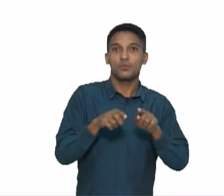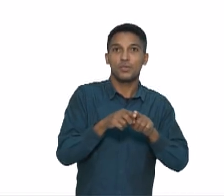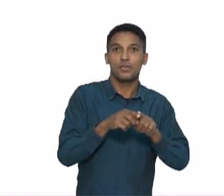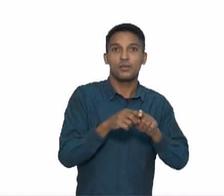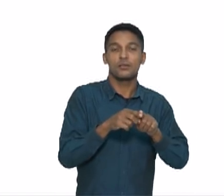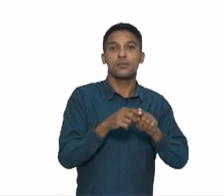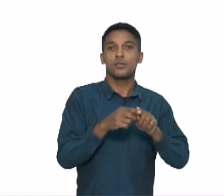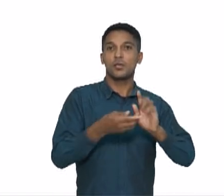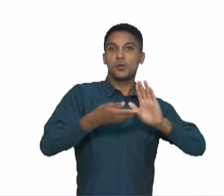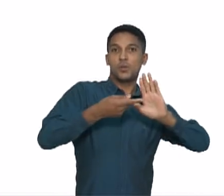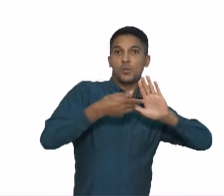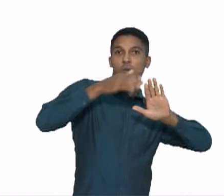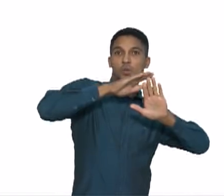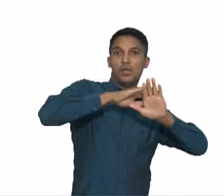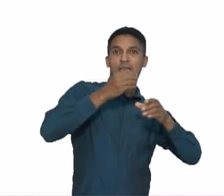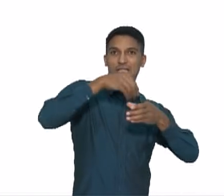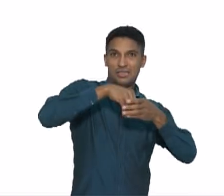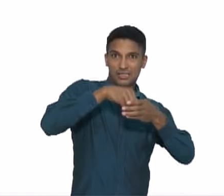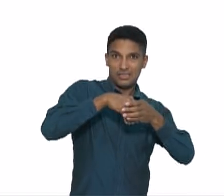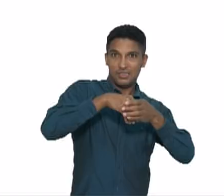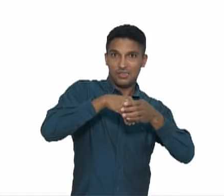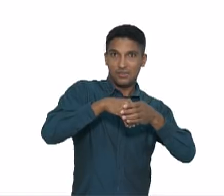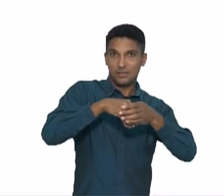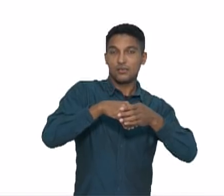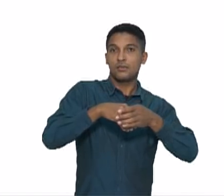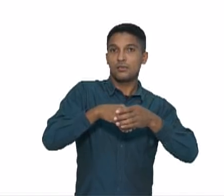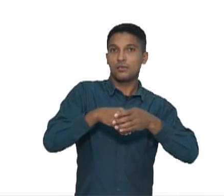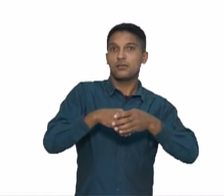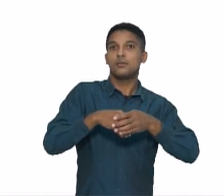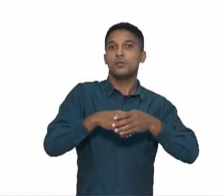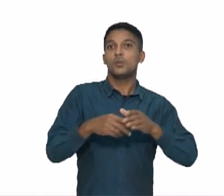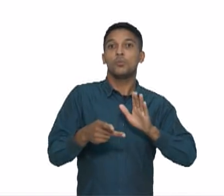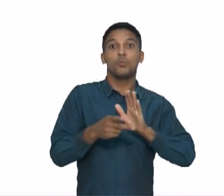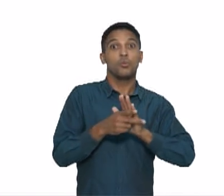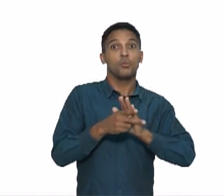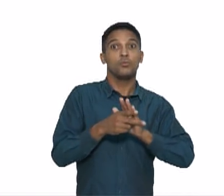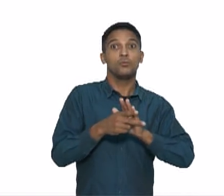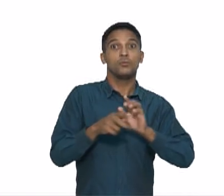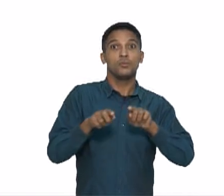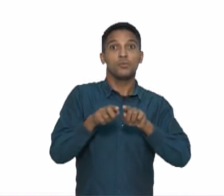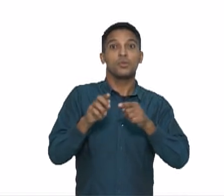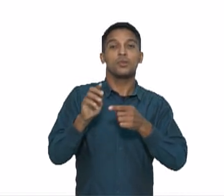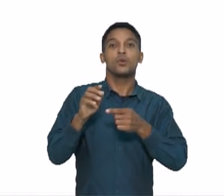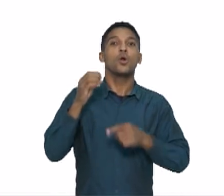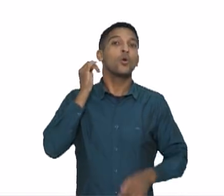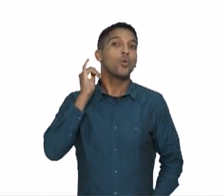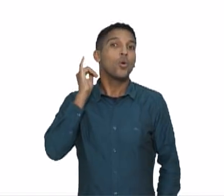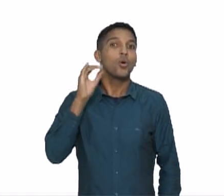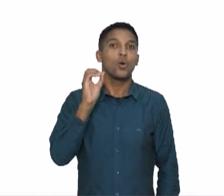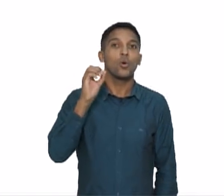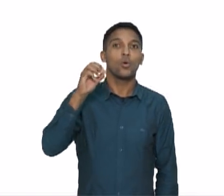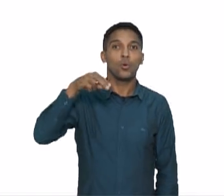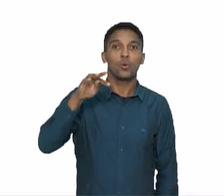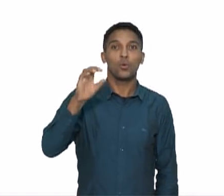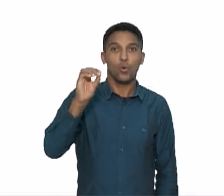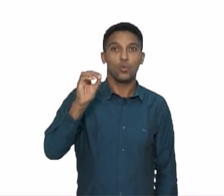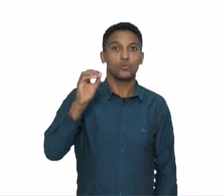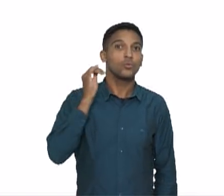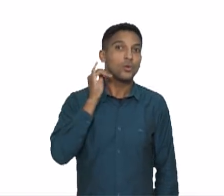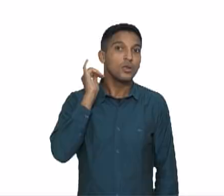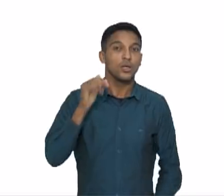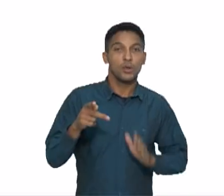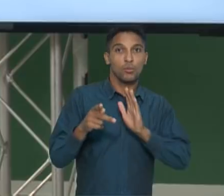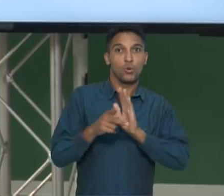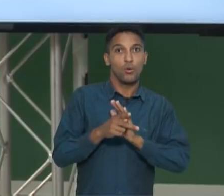linguagem e visa a atingir valores essenciais humanos. Né? Então, os contos da Clarice Lispector, né, os textos literários,